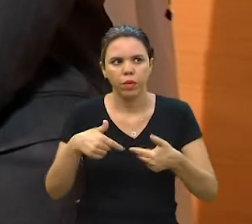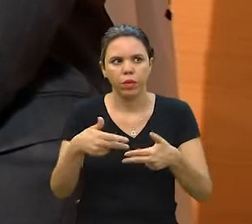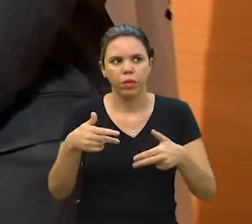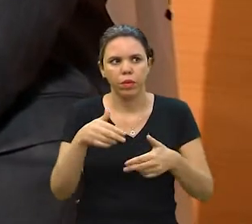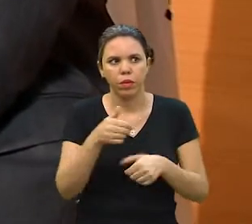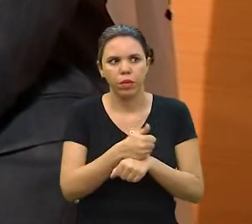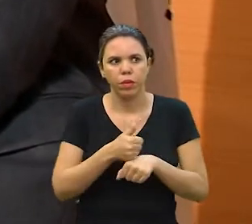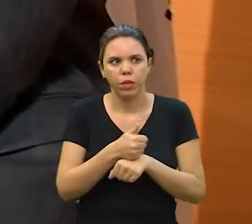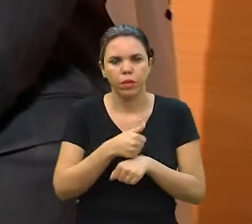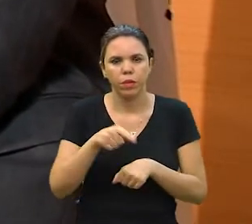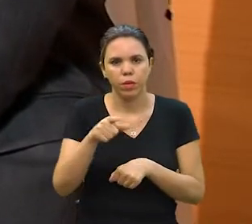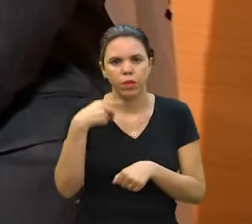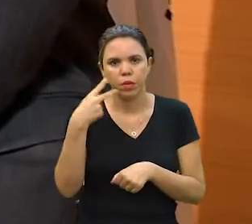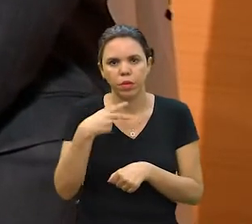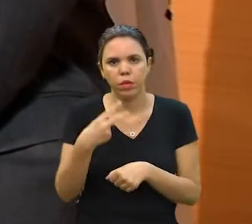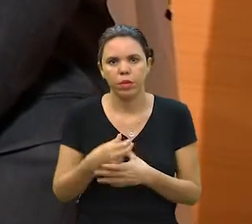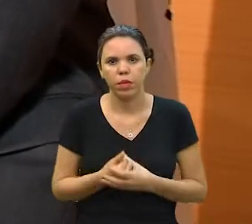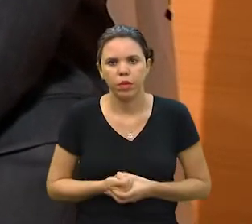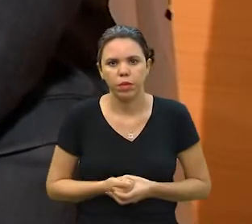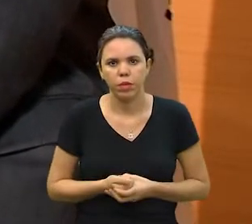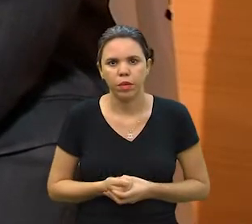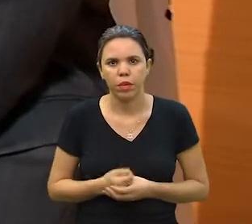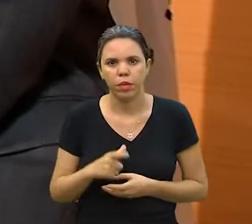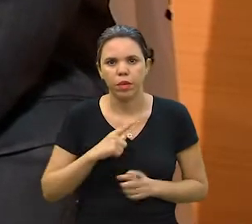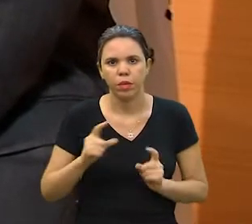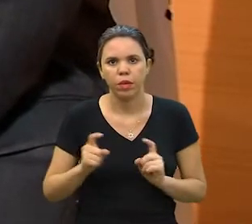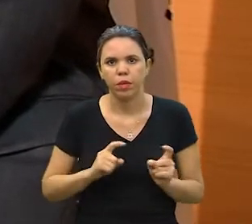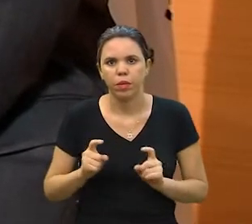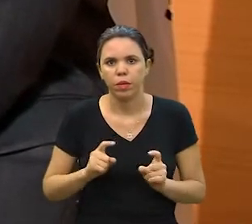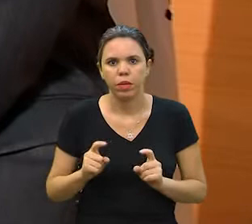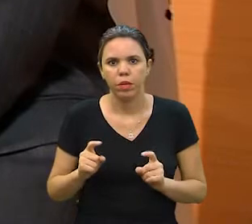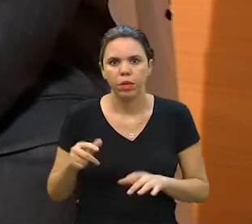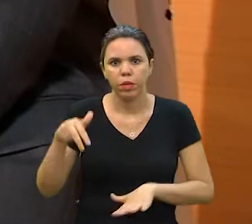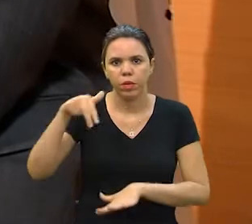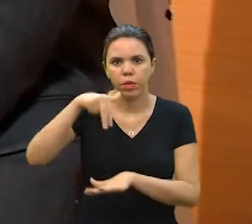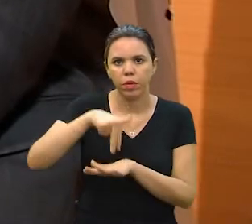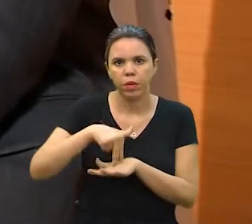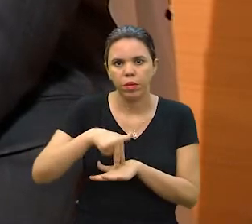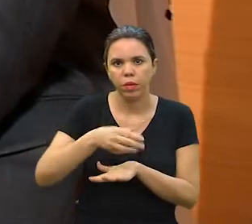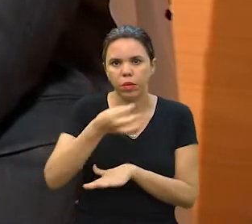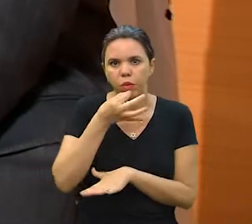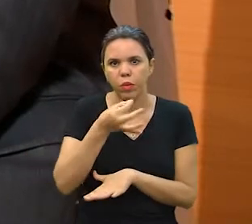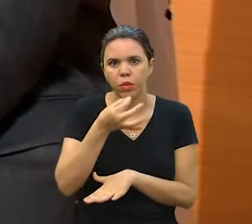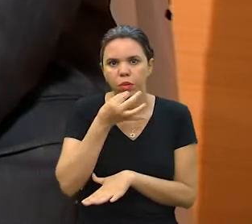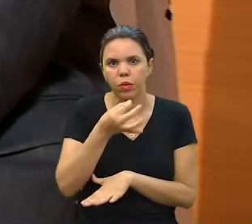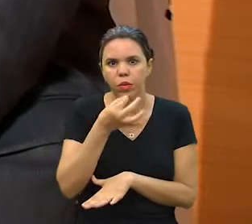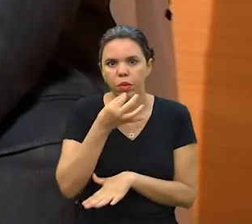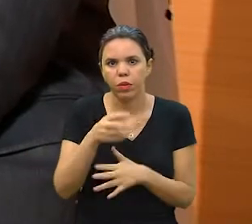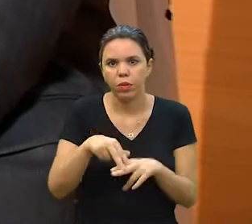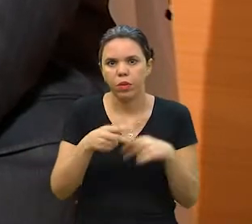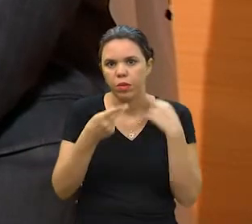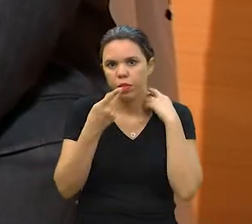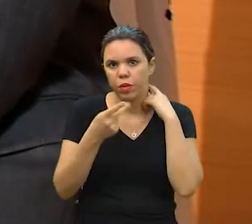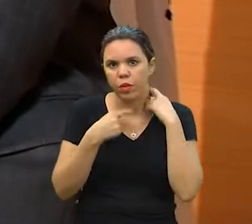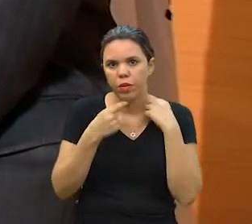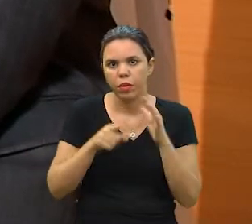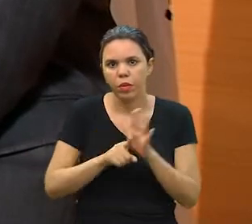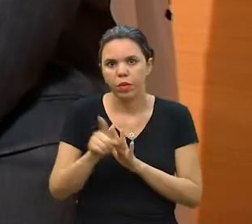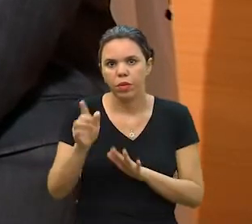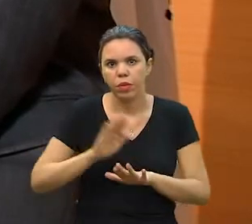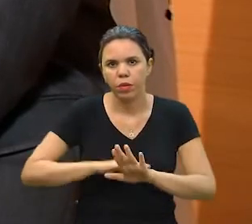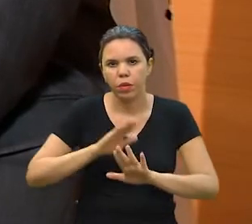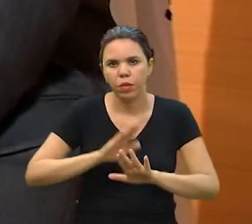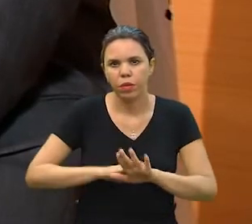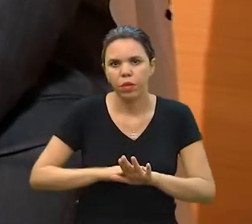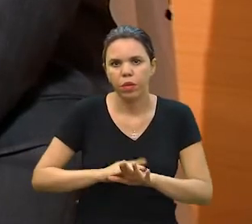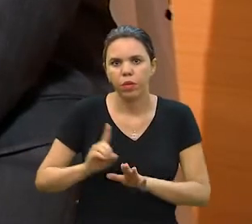atua em várias áreas. O senhor é um vereador que, quando tem reunião, sobe na tribuna, dá opinião. Por isso que eu queria te perguntar um pouquinho sobre